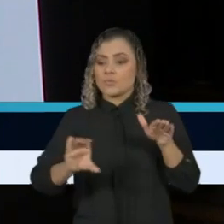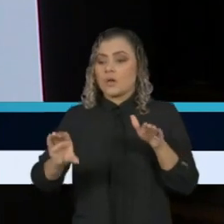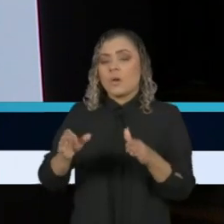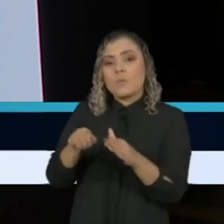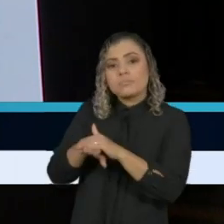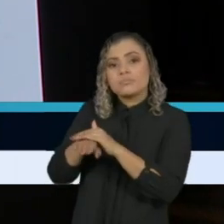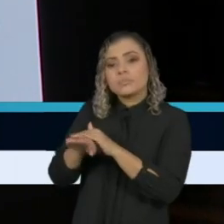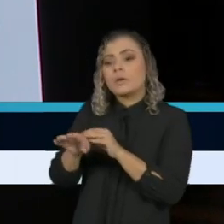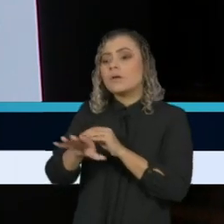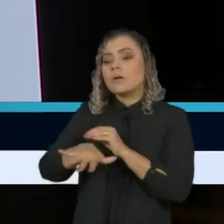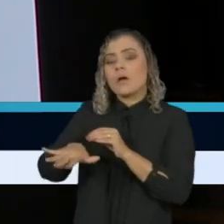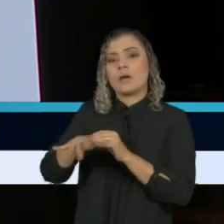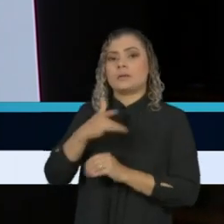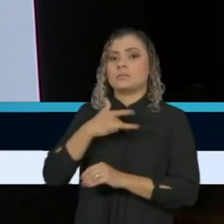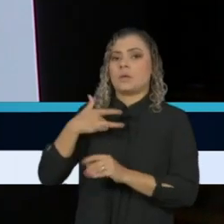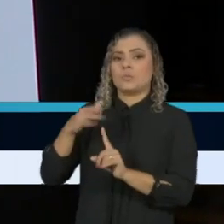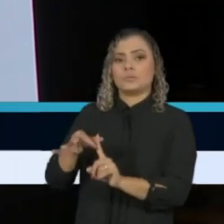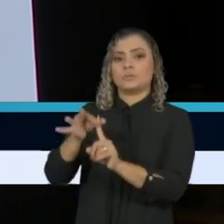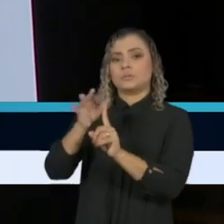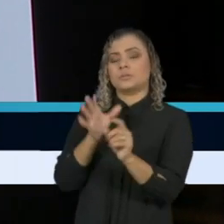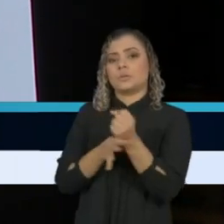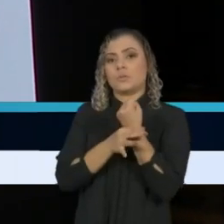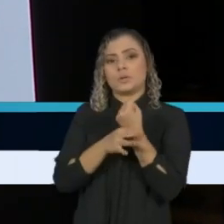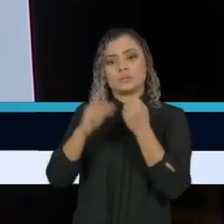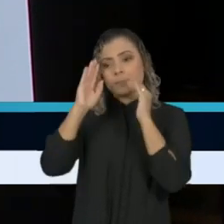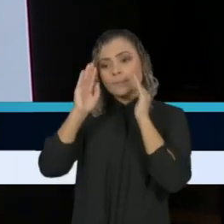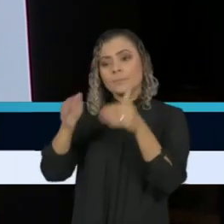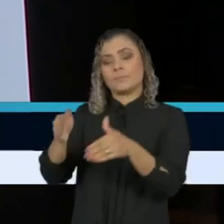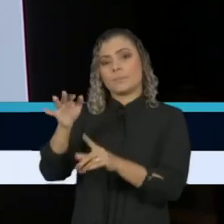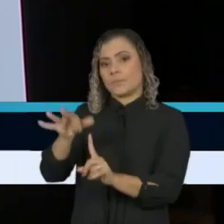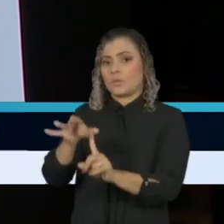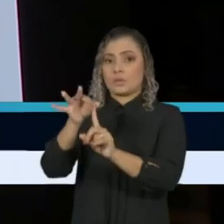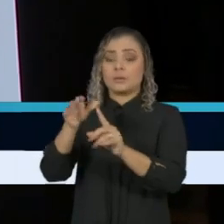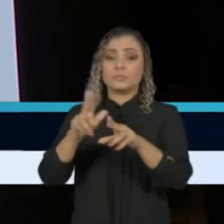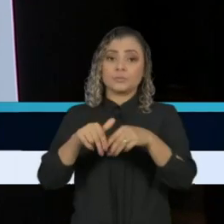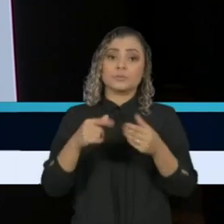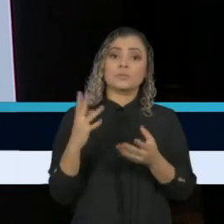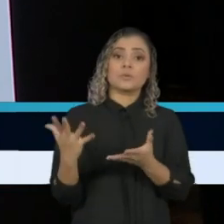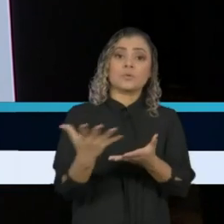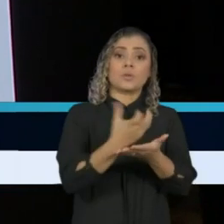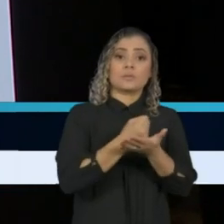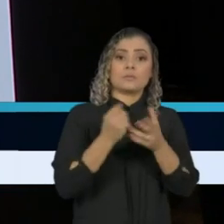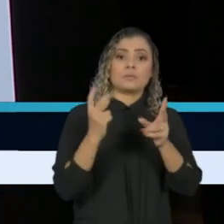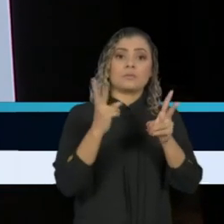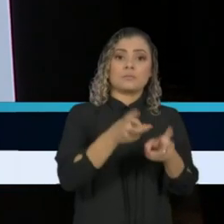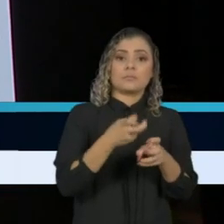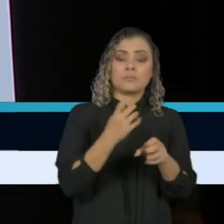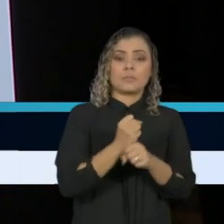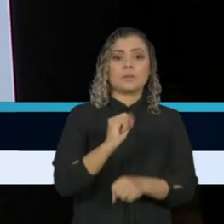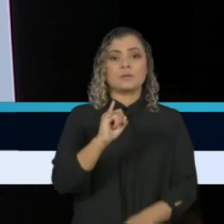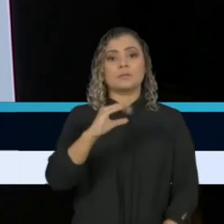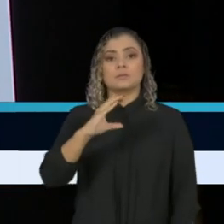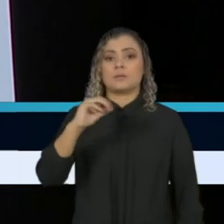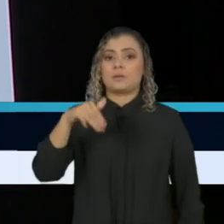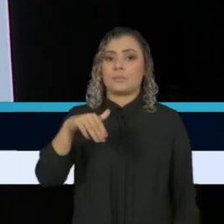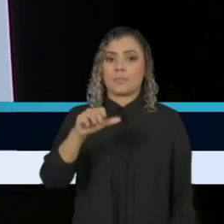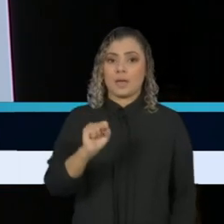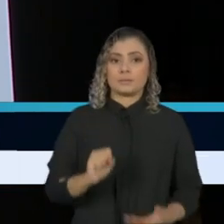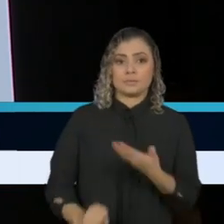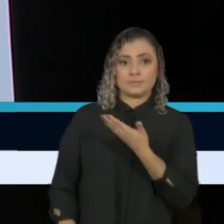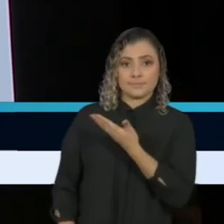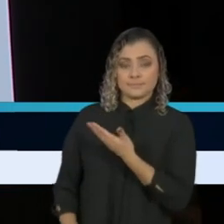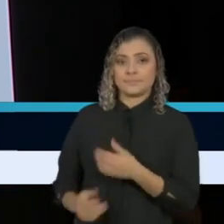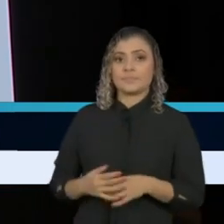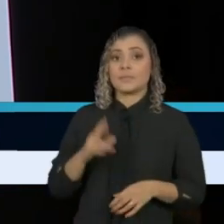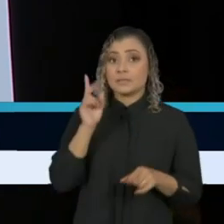fundamental, que é a área da saúde e a área da segurança. Então ali é o cenário de arrecadação de ICMS na cota parte do Estado, né,